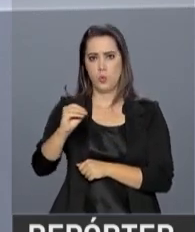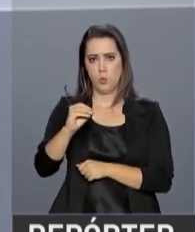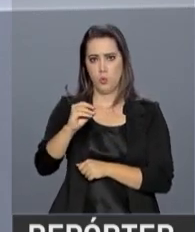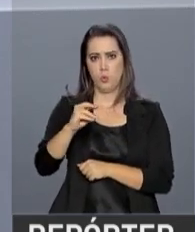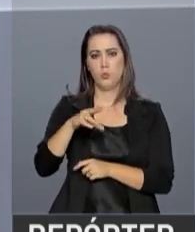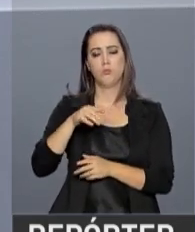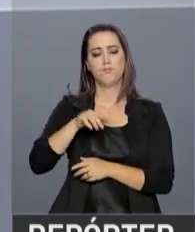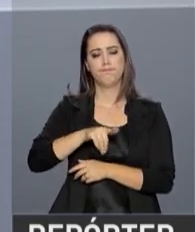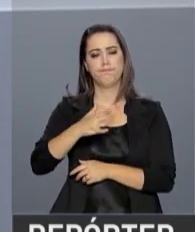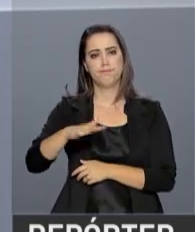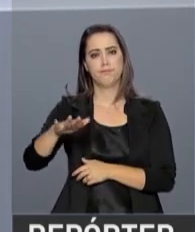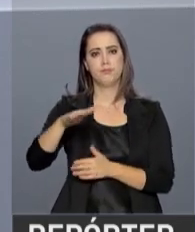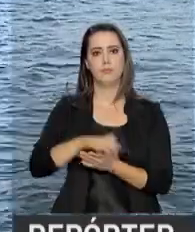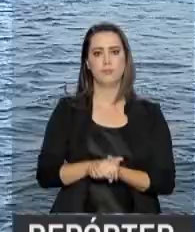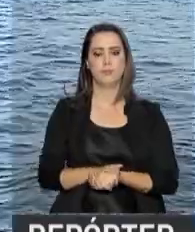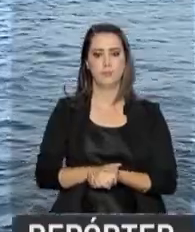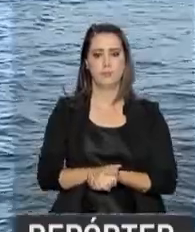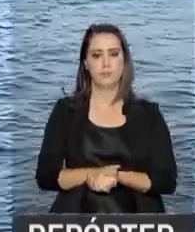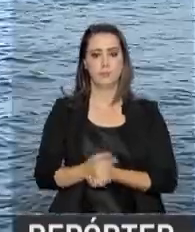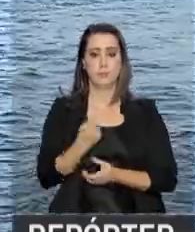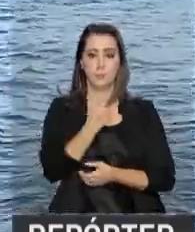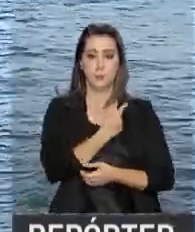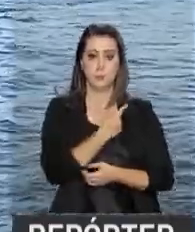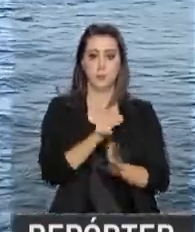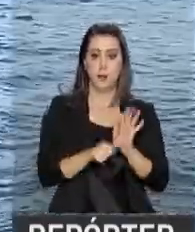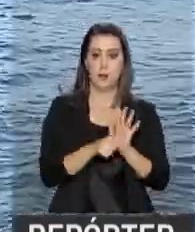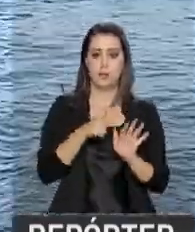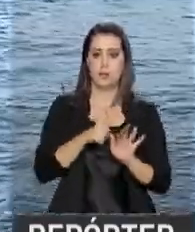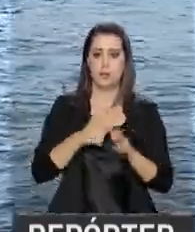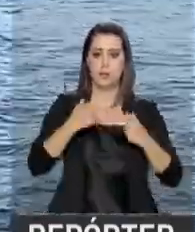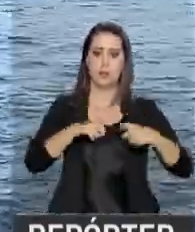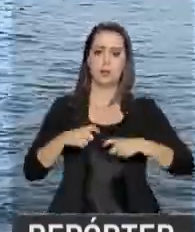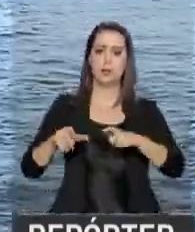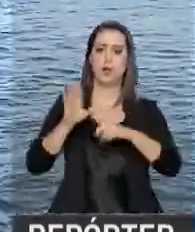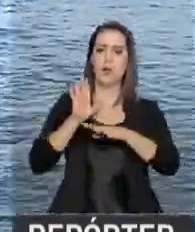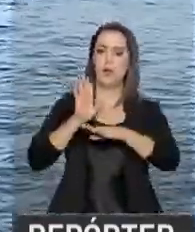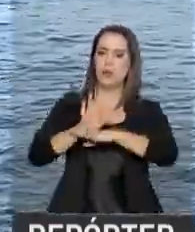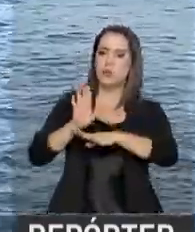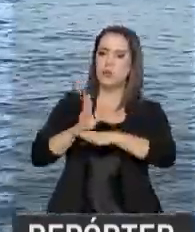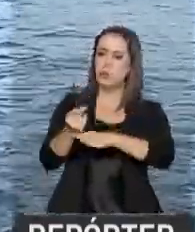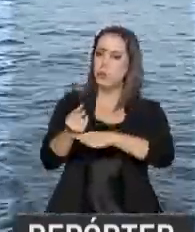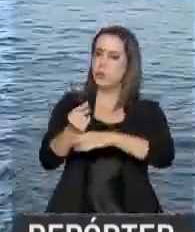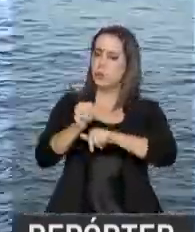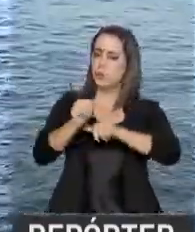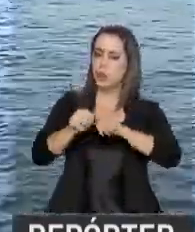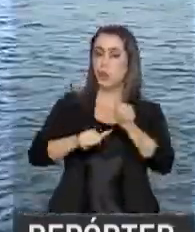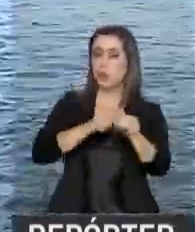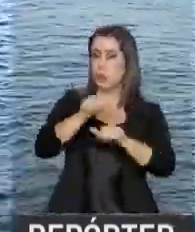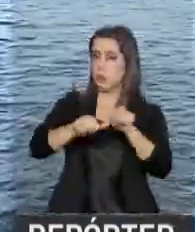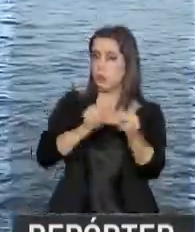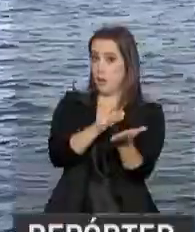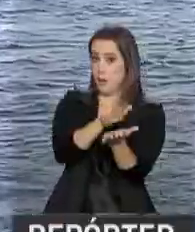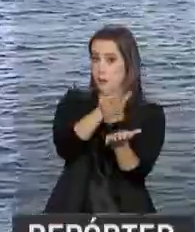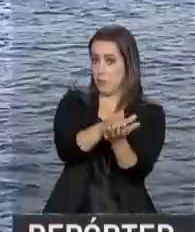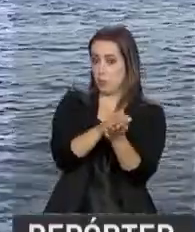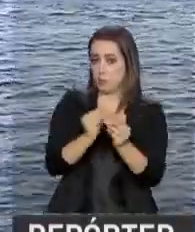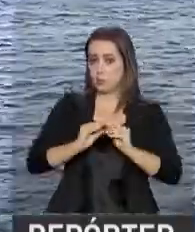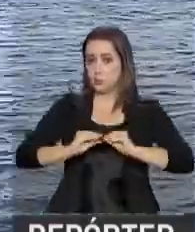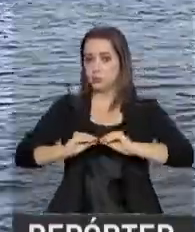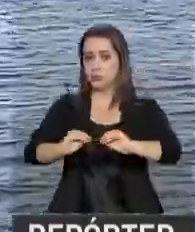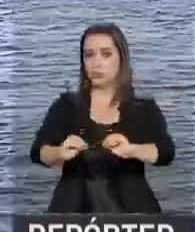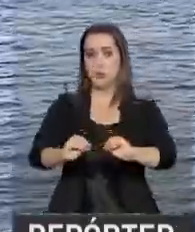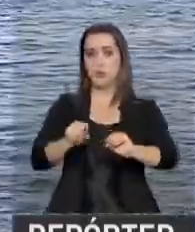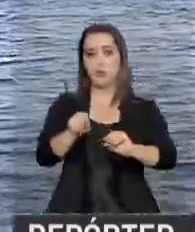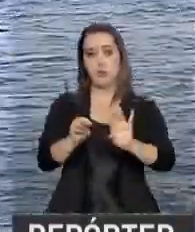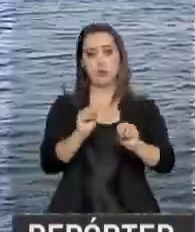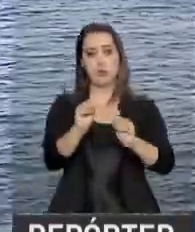de 2018. As primeiras áreas beneficiadas com a conversão de multas ambientais representam